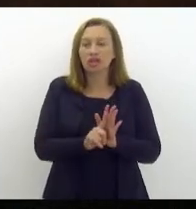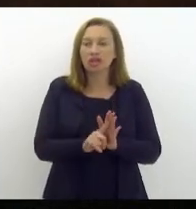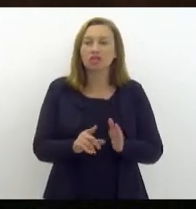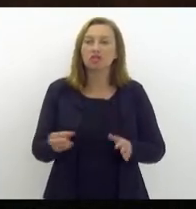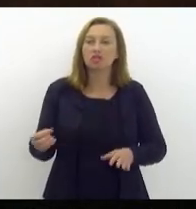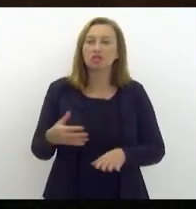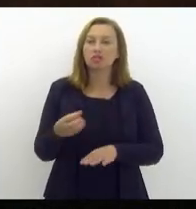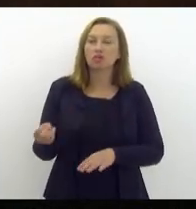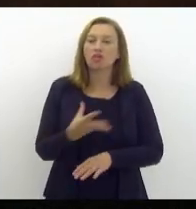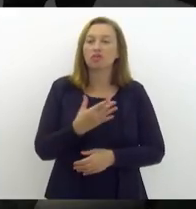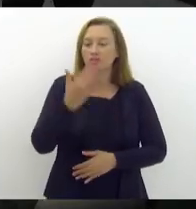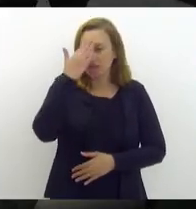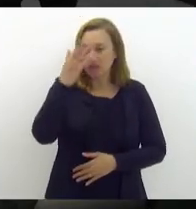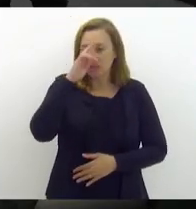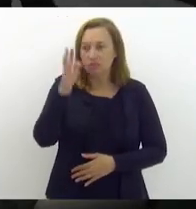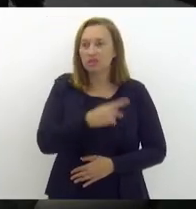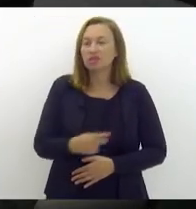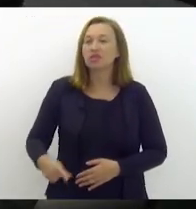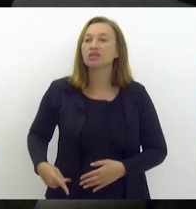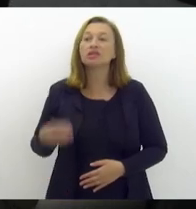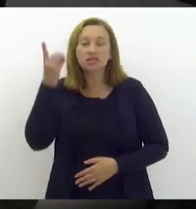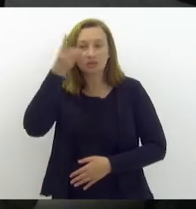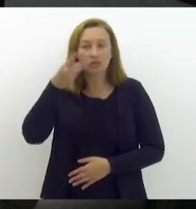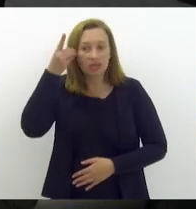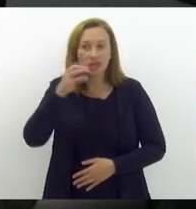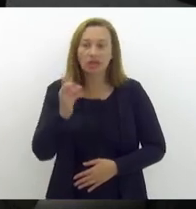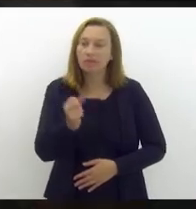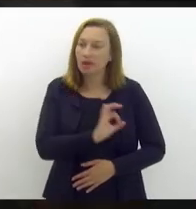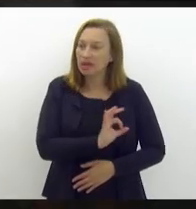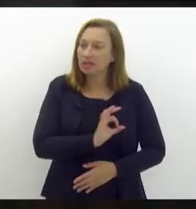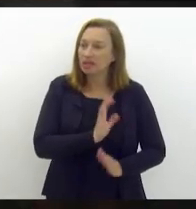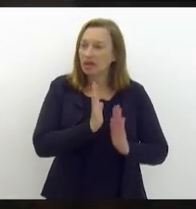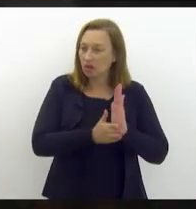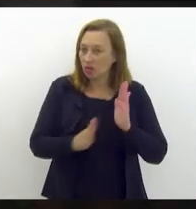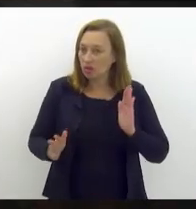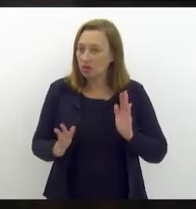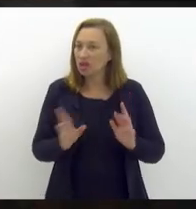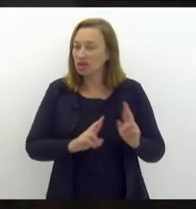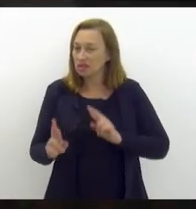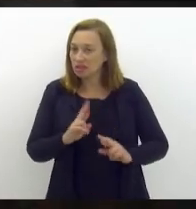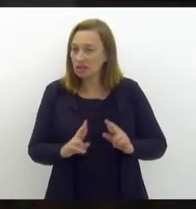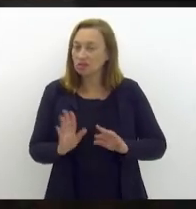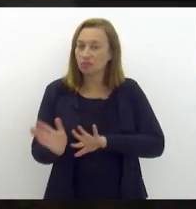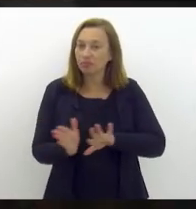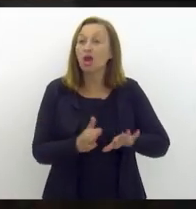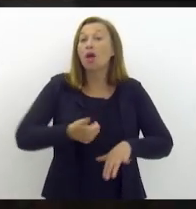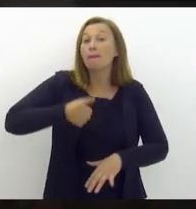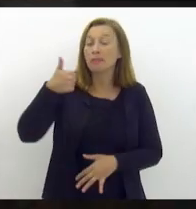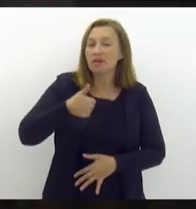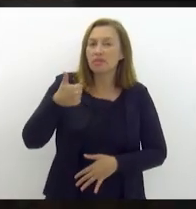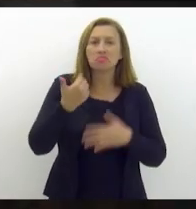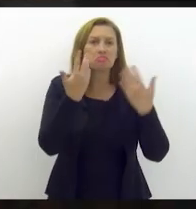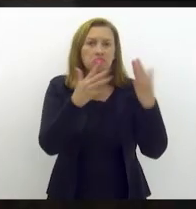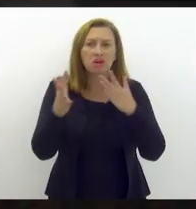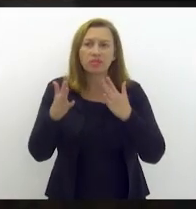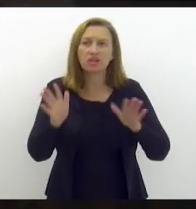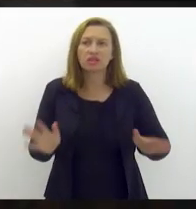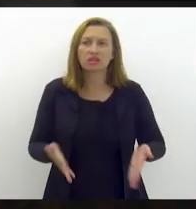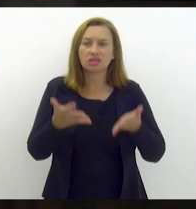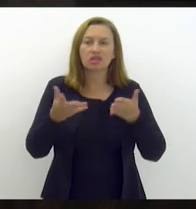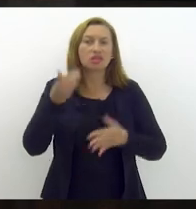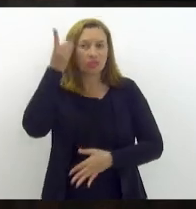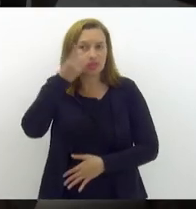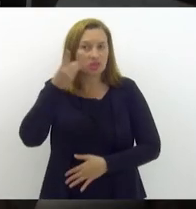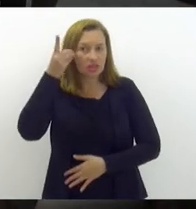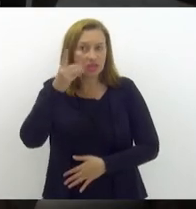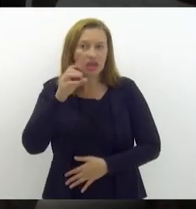Obrigada, presidente. Da Marta, acredito que a questão de ordem também é relacionada ao projeto. Primeiramente, elogiar a iniciativa do